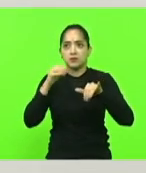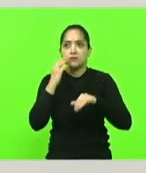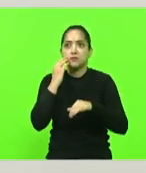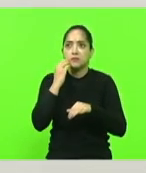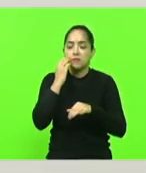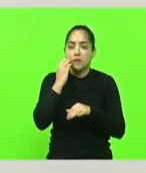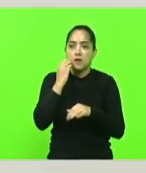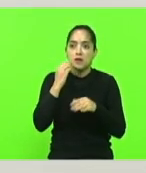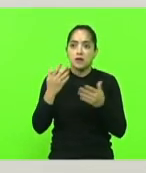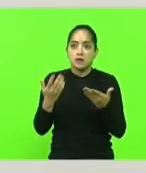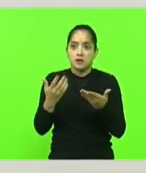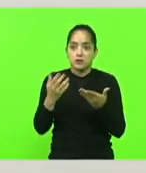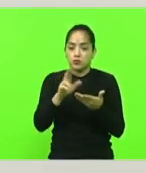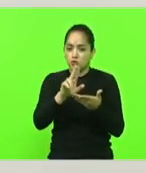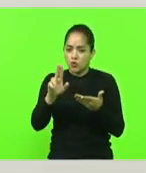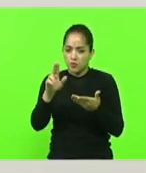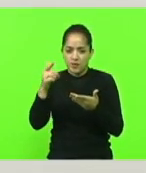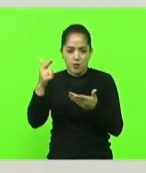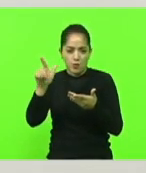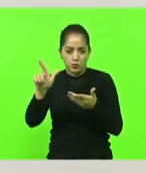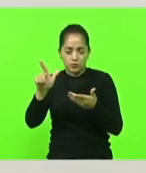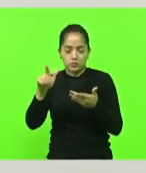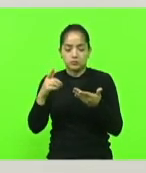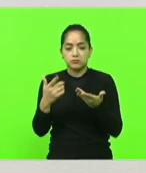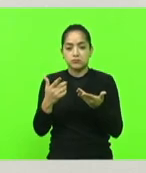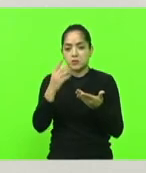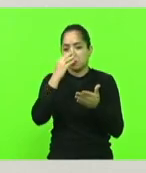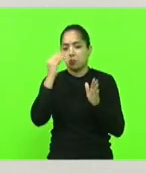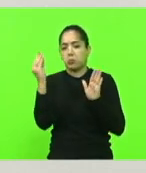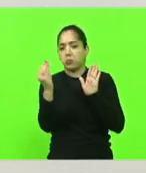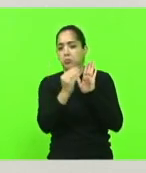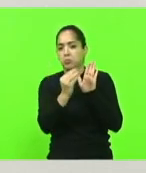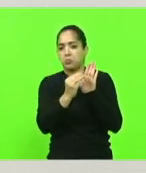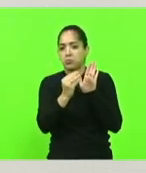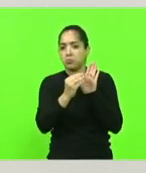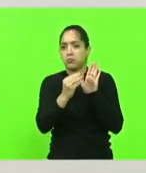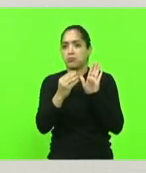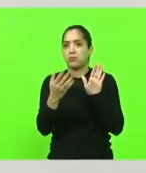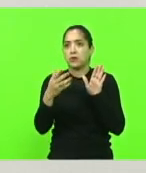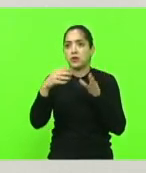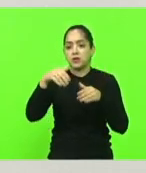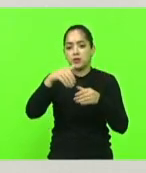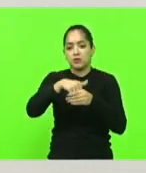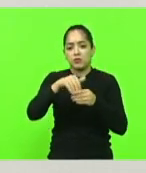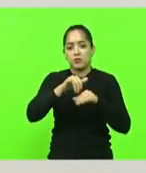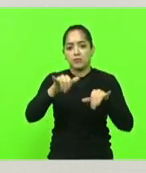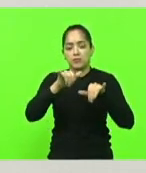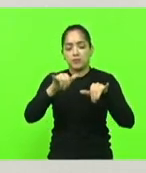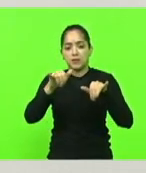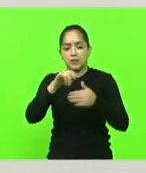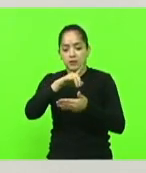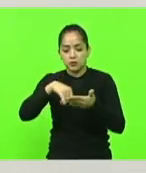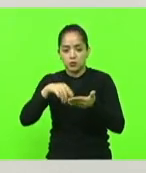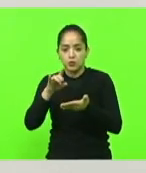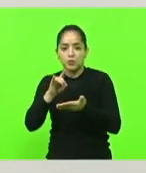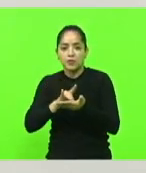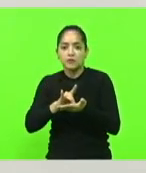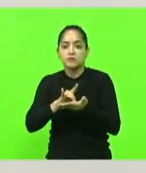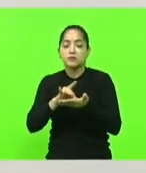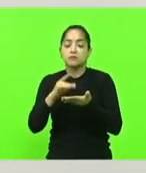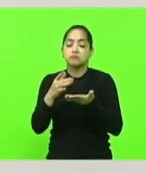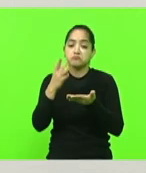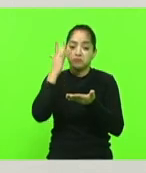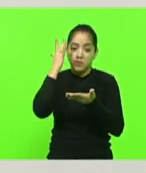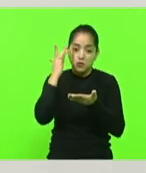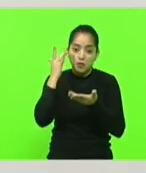Fernando Cardoso. Então, ele ignorou totalmente a lei, botou na placa nome de campanha, em documento oficial. Eu acho que a gente tem